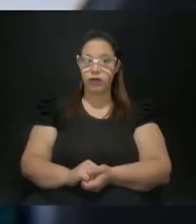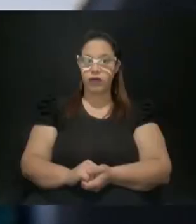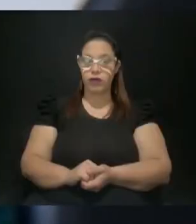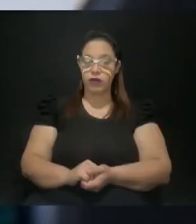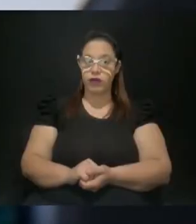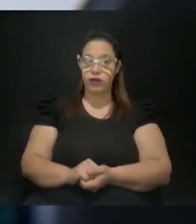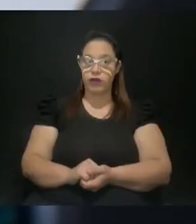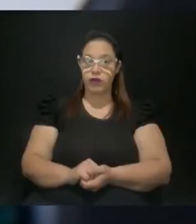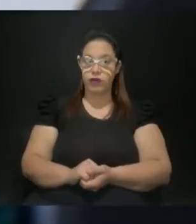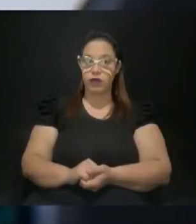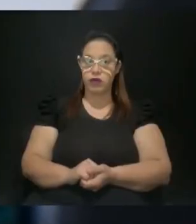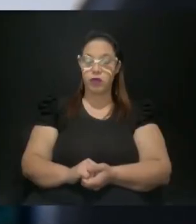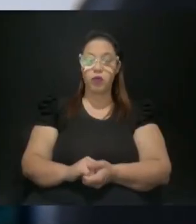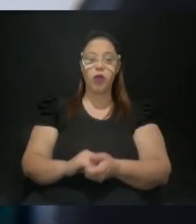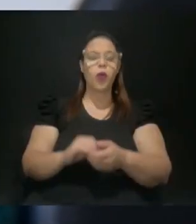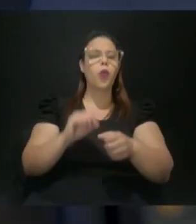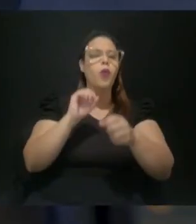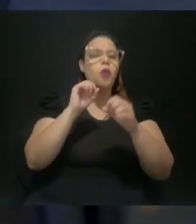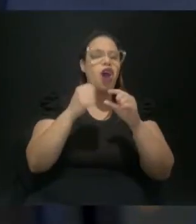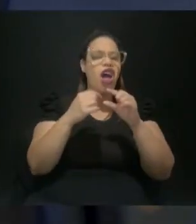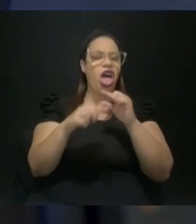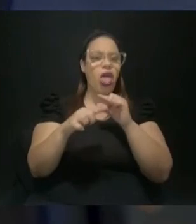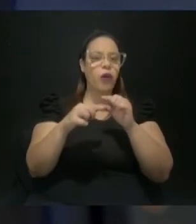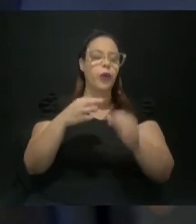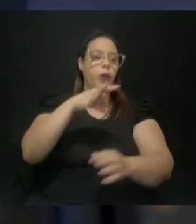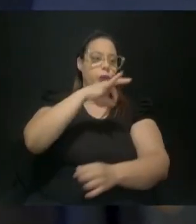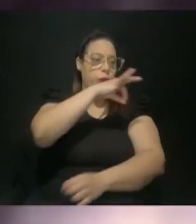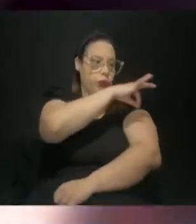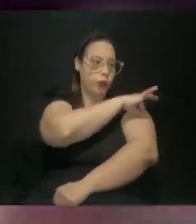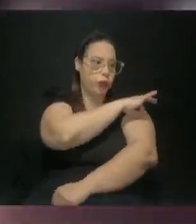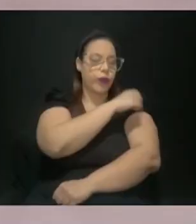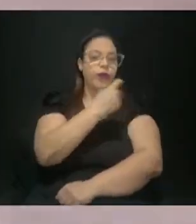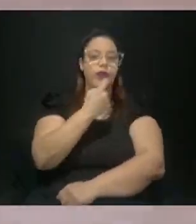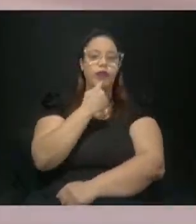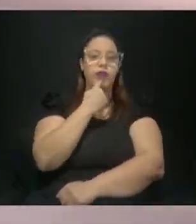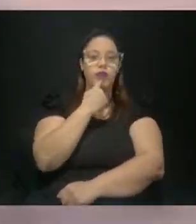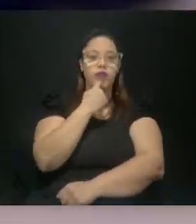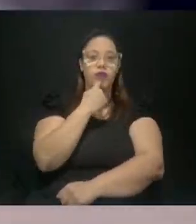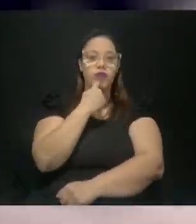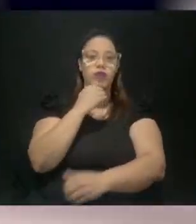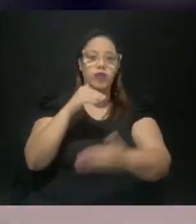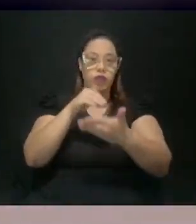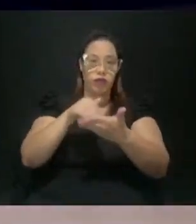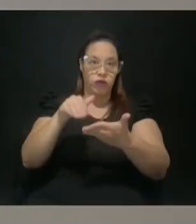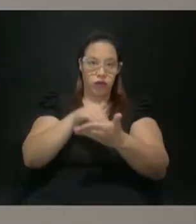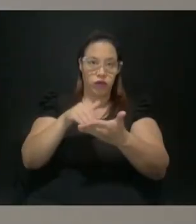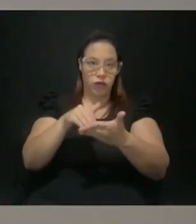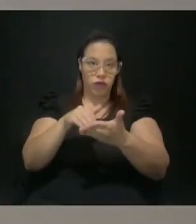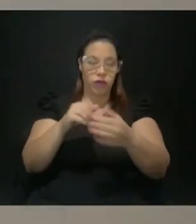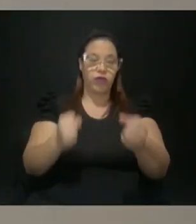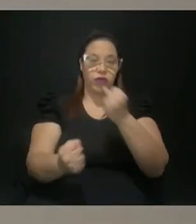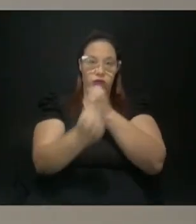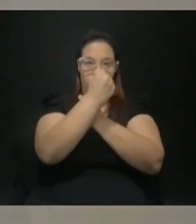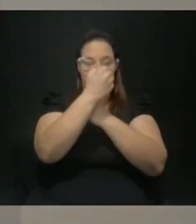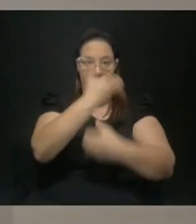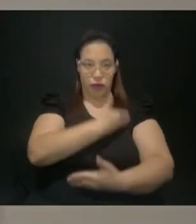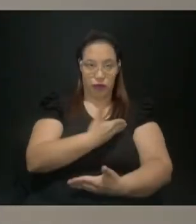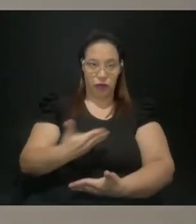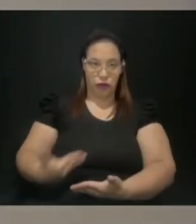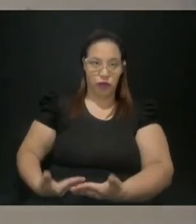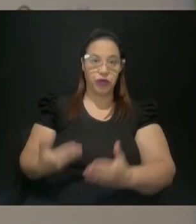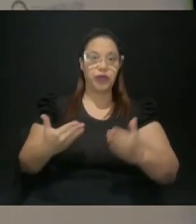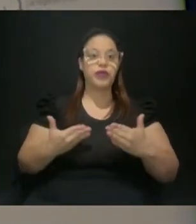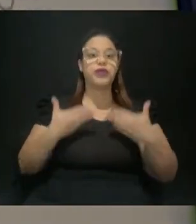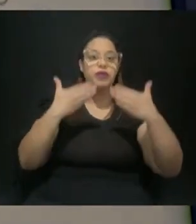Uma ferramenta lançada pela Prefeitura de Campinas por meio da Secretaria Municipal de Segurança Pública é destinada a mulheres que